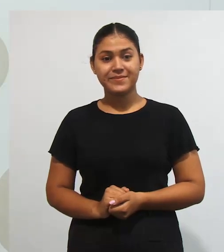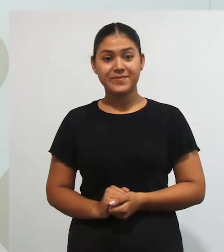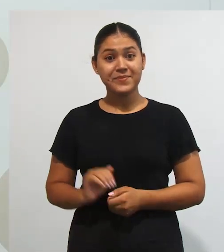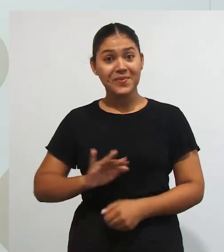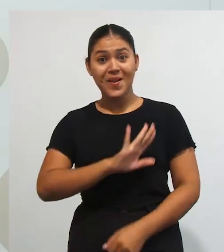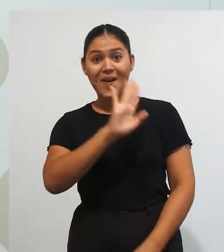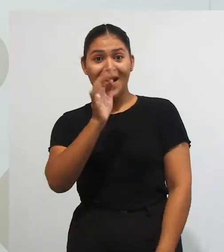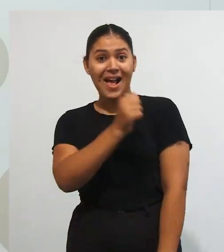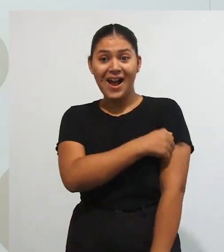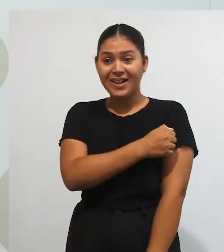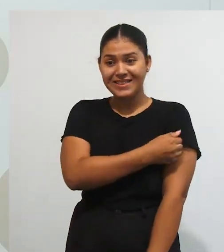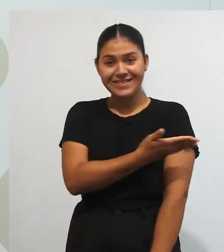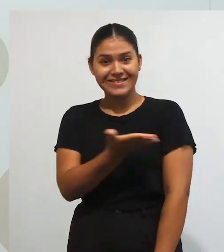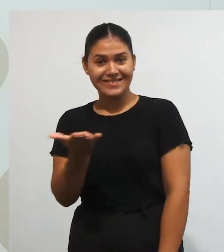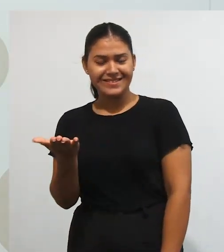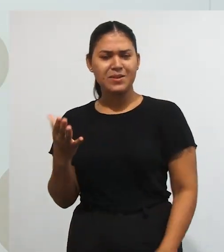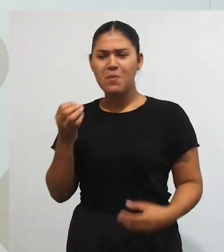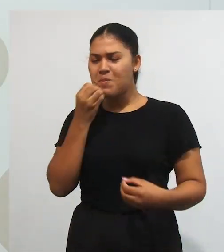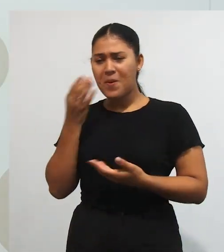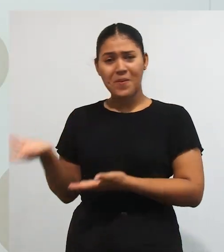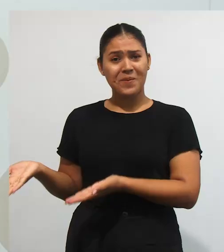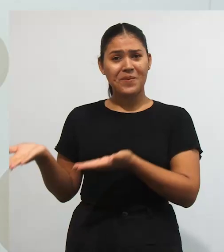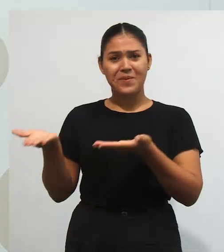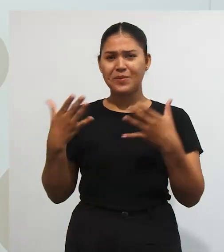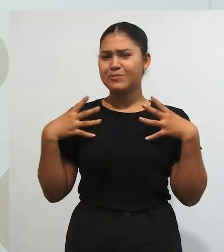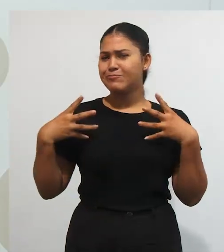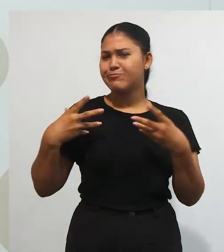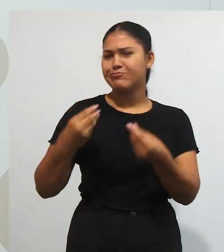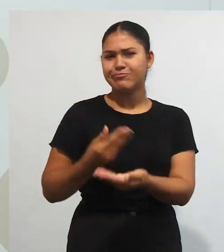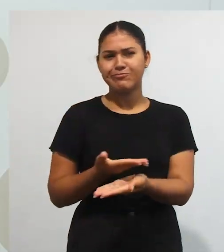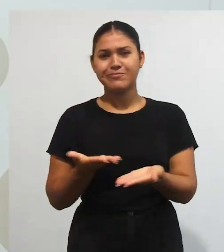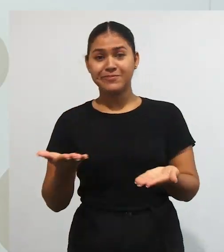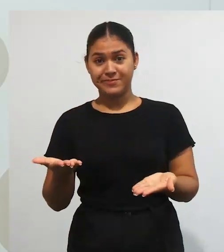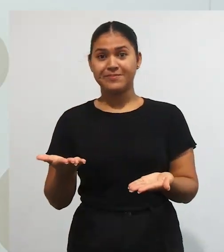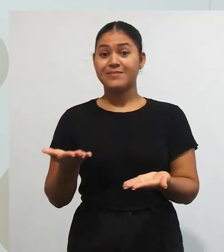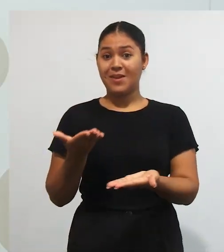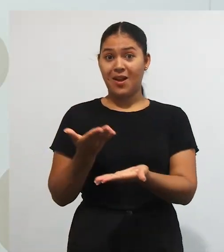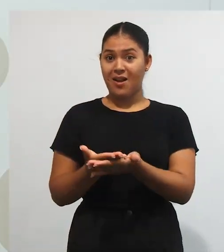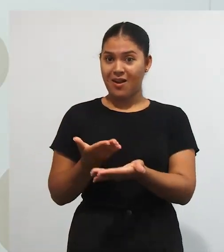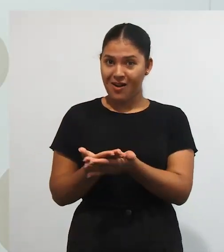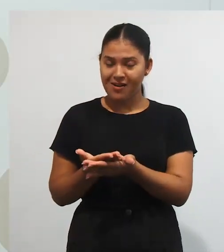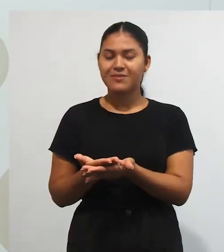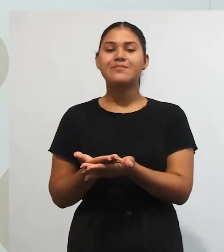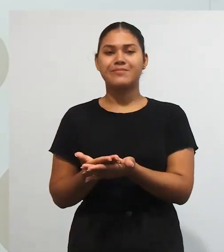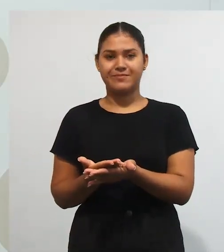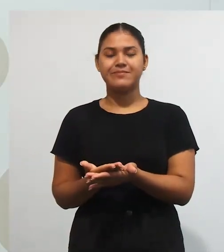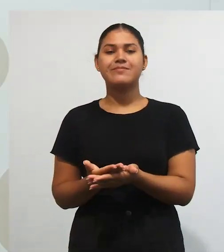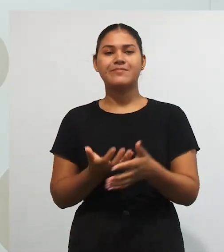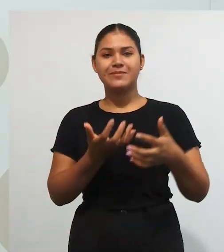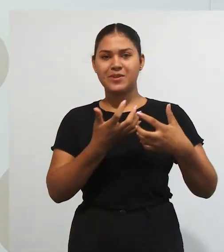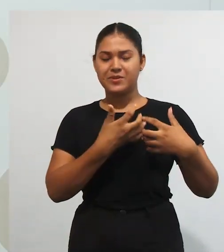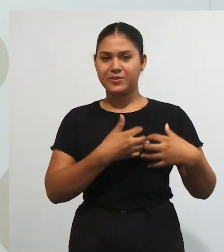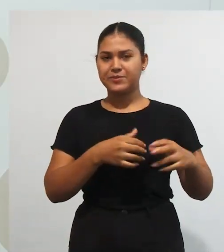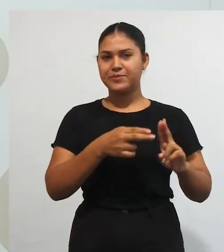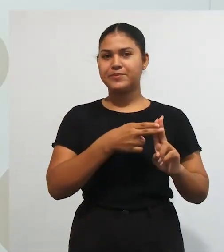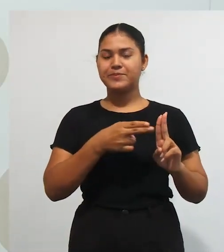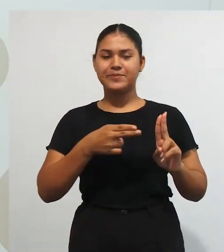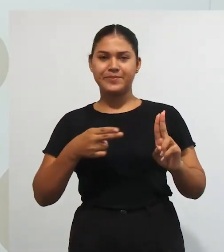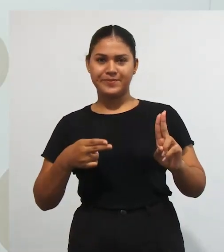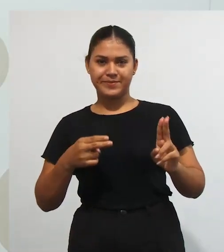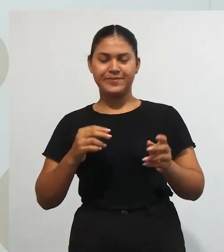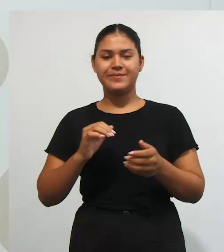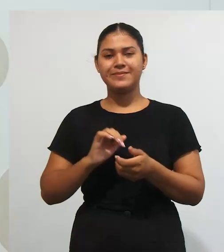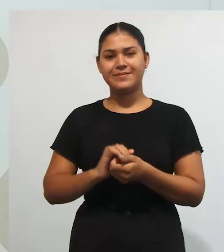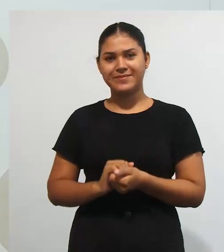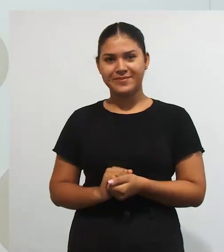Olá, aluno, olá, aluna. Seja bem-vindo, bem-vinda a mais uma aula do Instituto Federal de Rondônia, Campus Porto Velho,